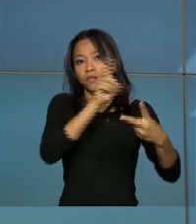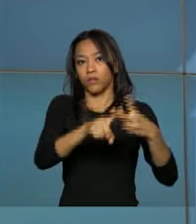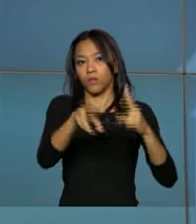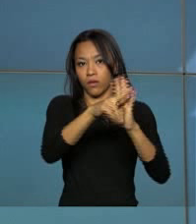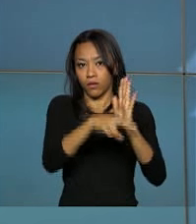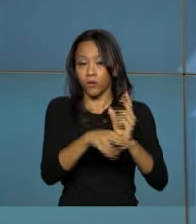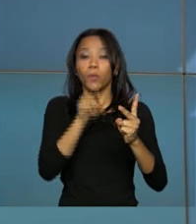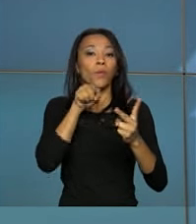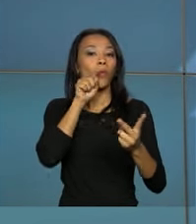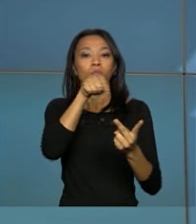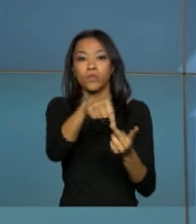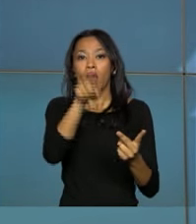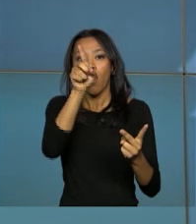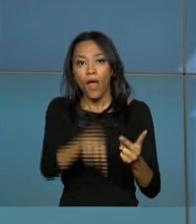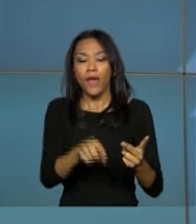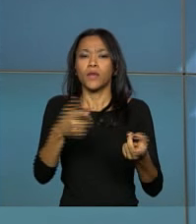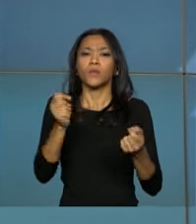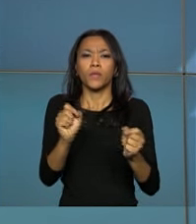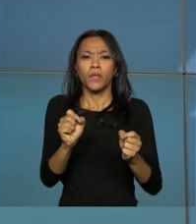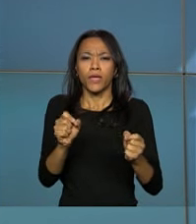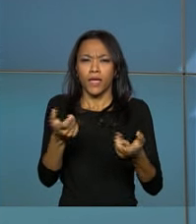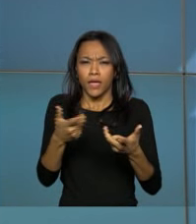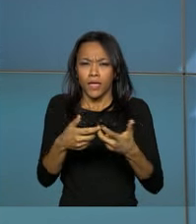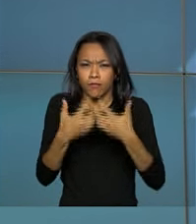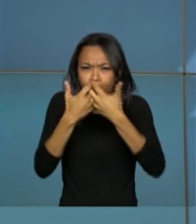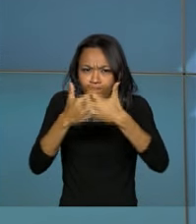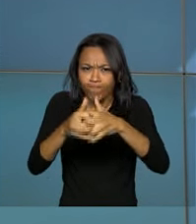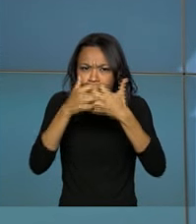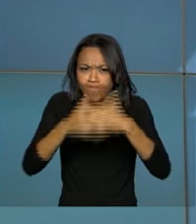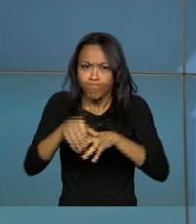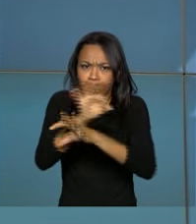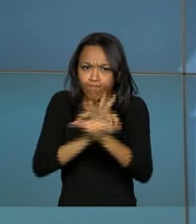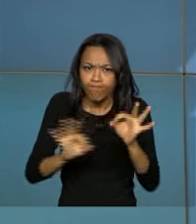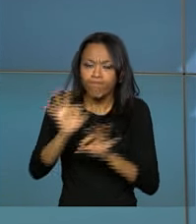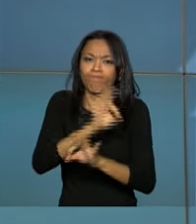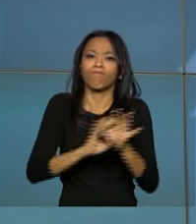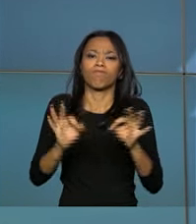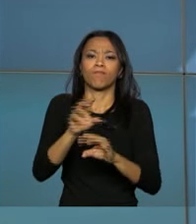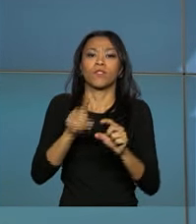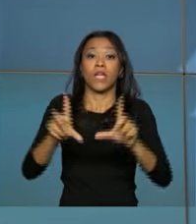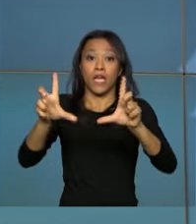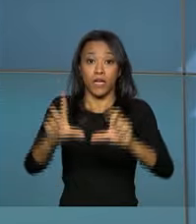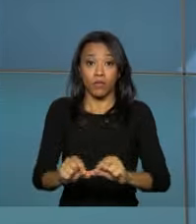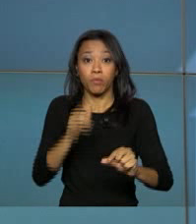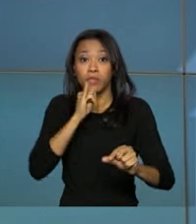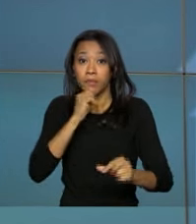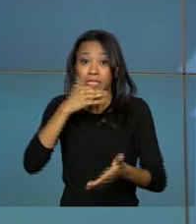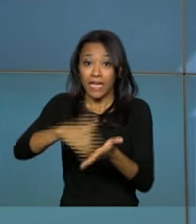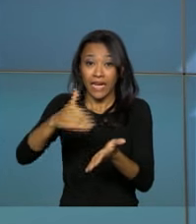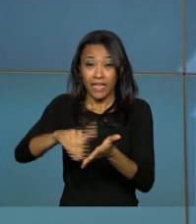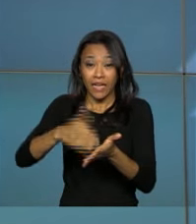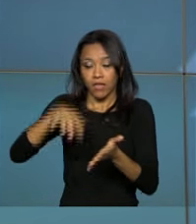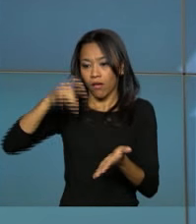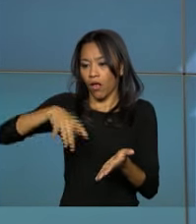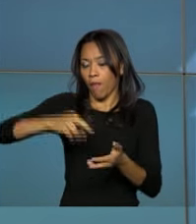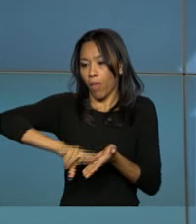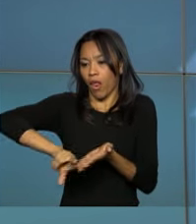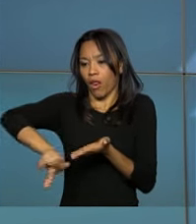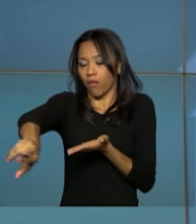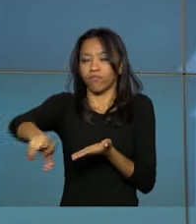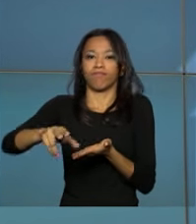diretriz prevê uma racionalização da máquina pública como por exemplo a redução de secretarias dentro de órgãos